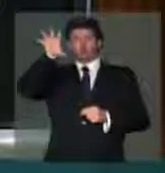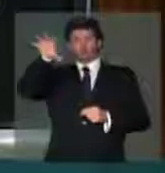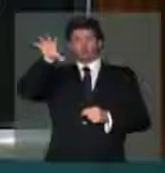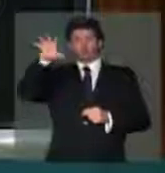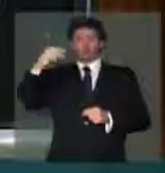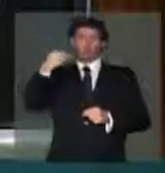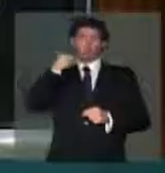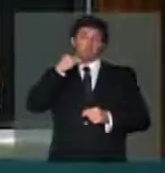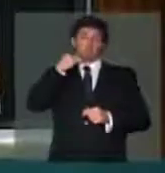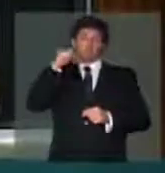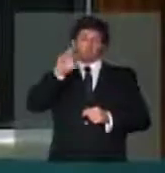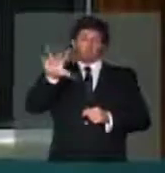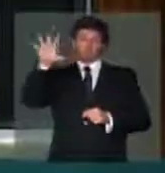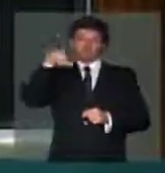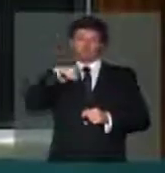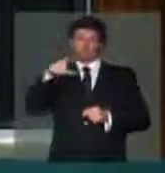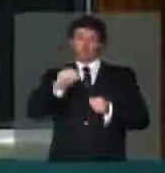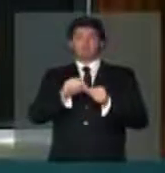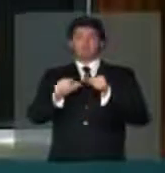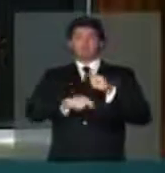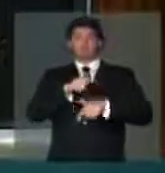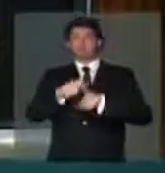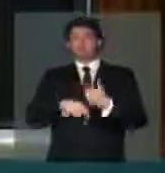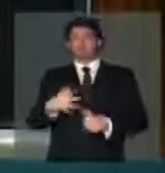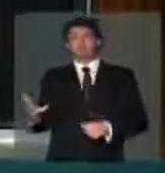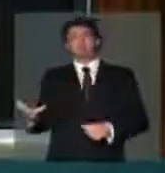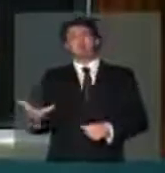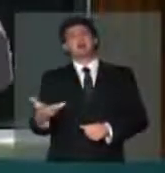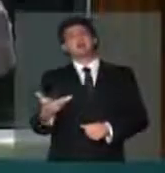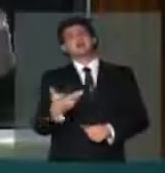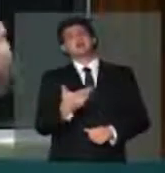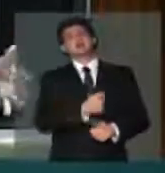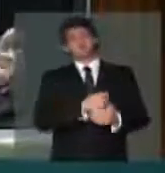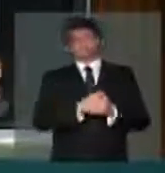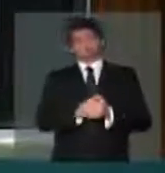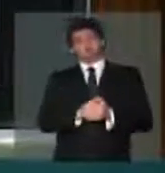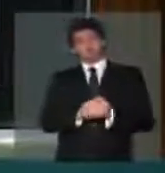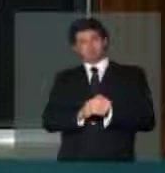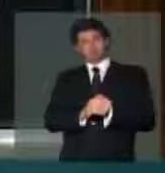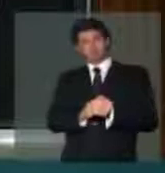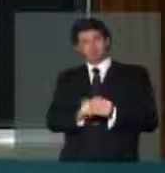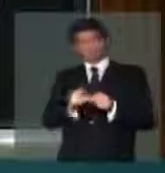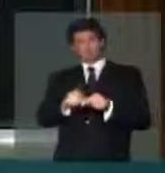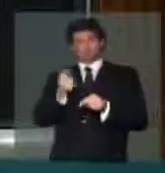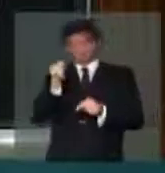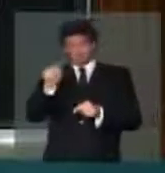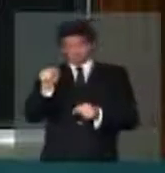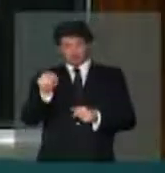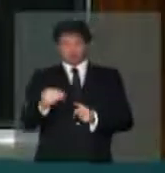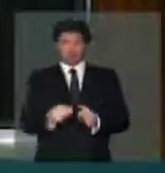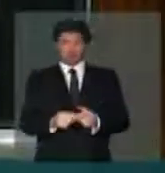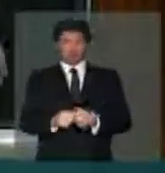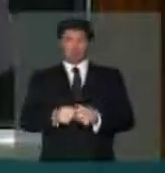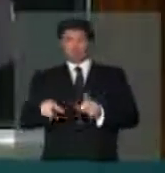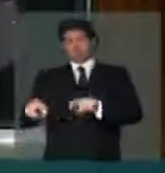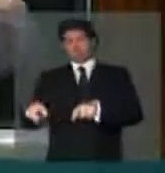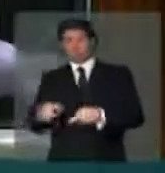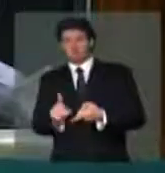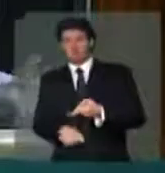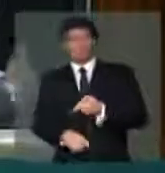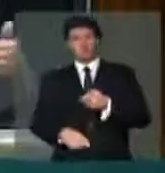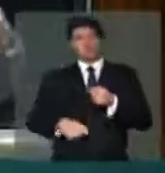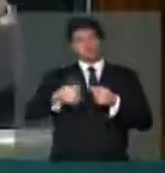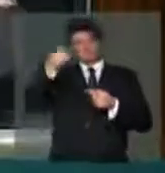do Nordeste tem feito um trabalho extraordinário com esses recursos na agricultura,